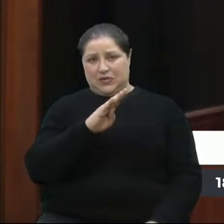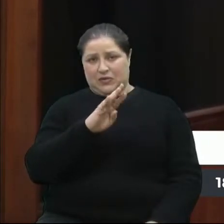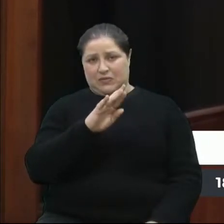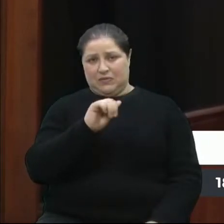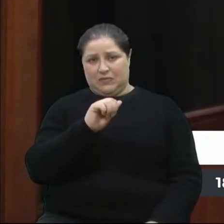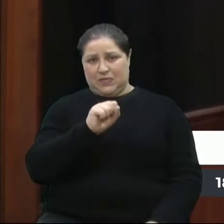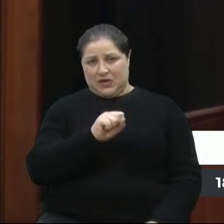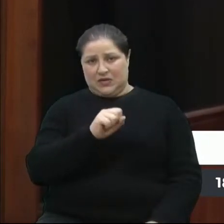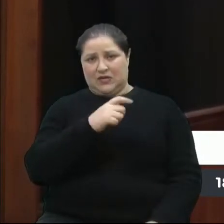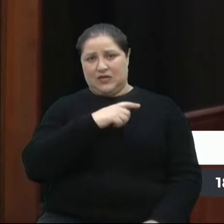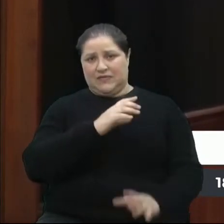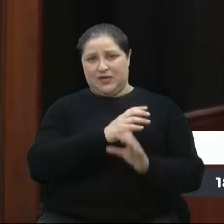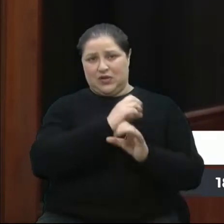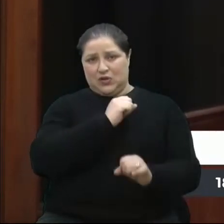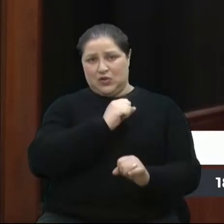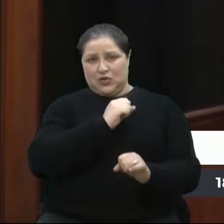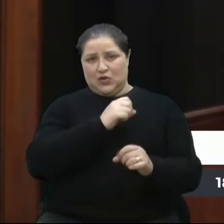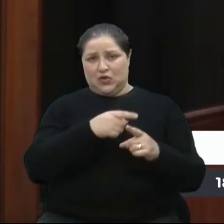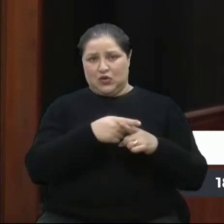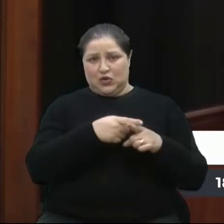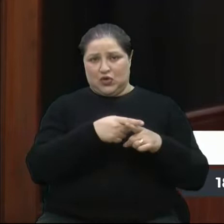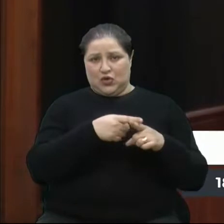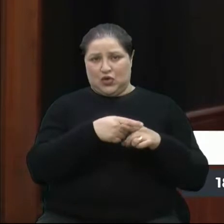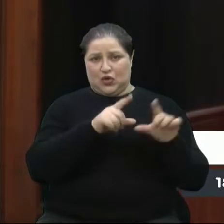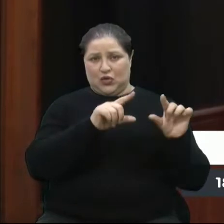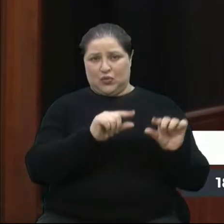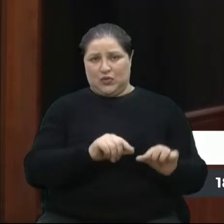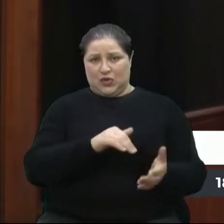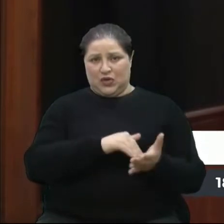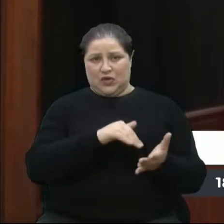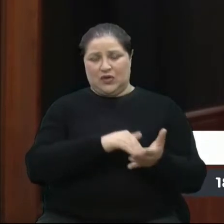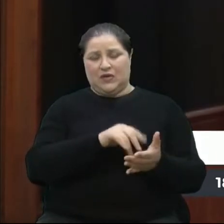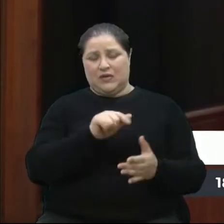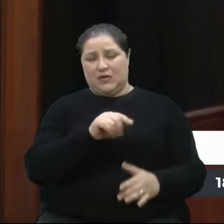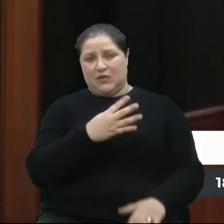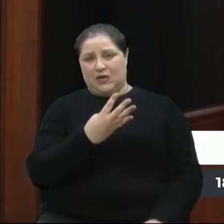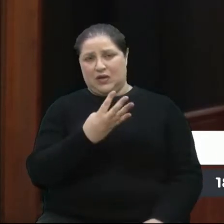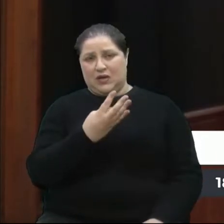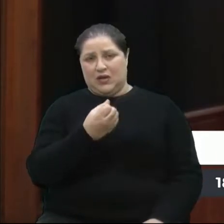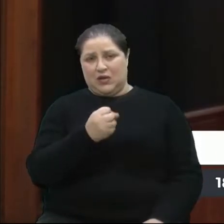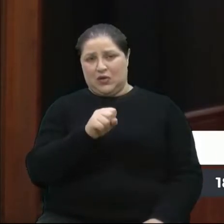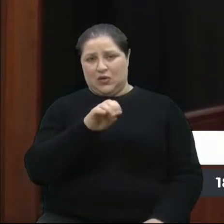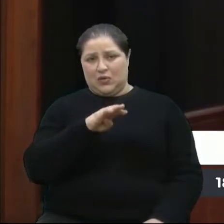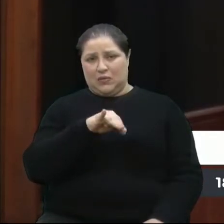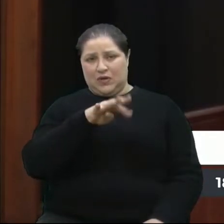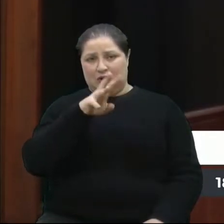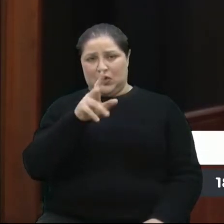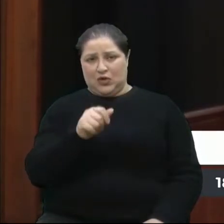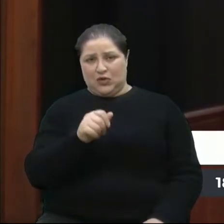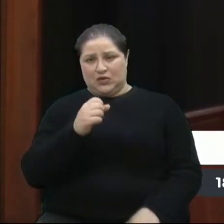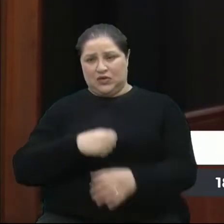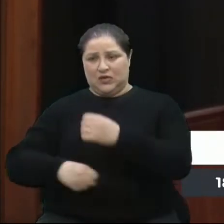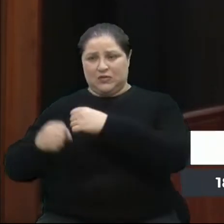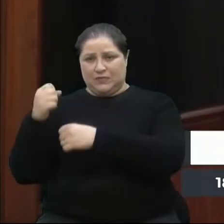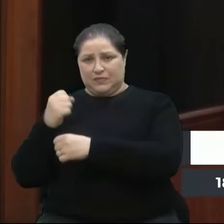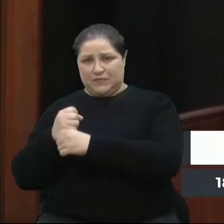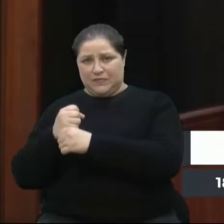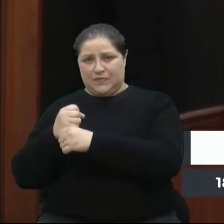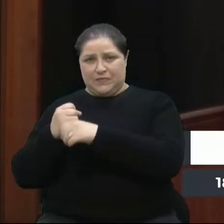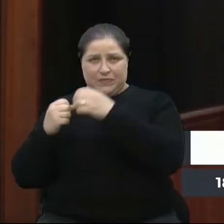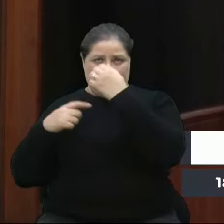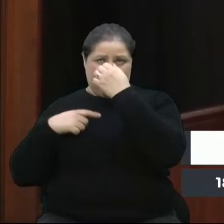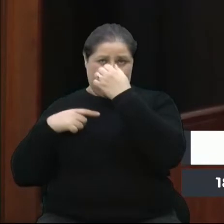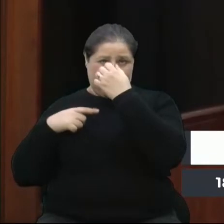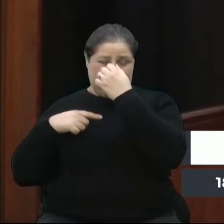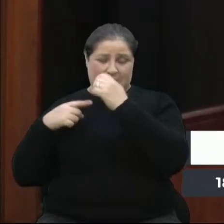de 48 bilhões. 48 bilhões. No ano passado, para os acionistas